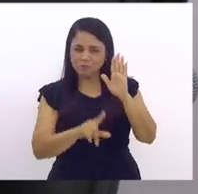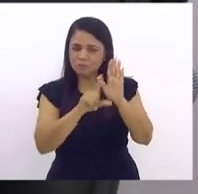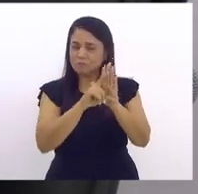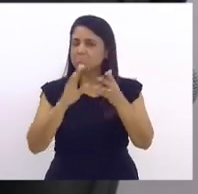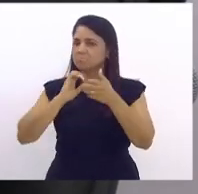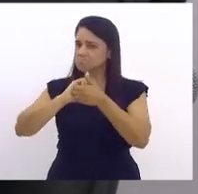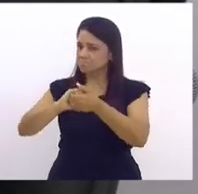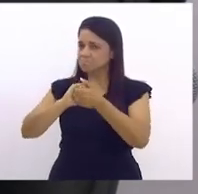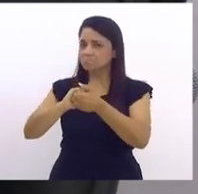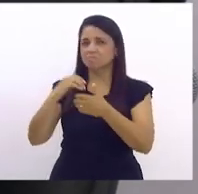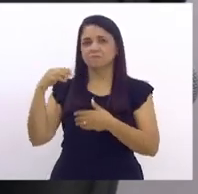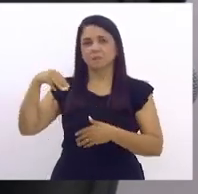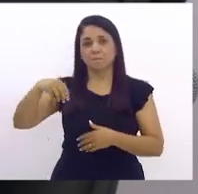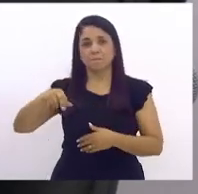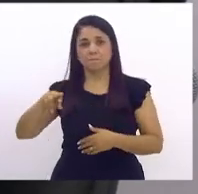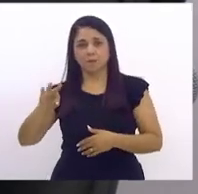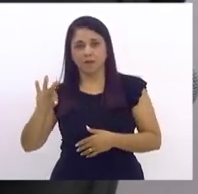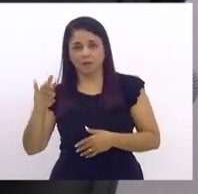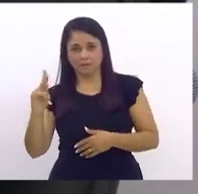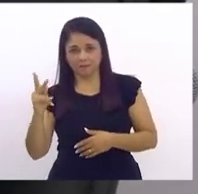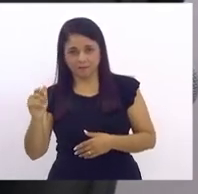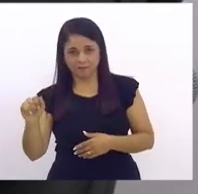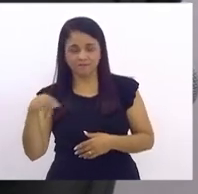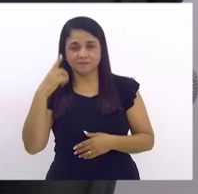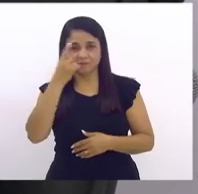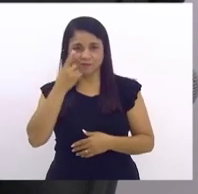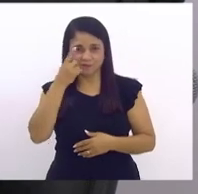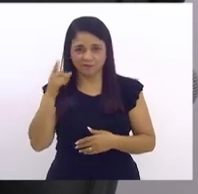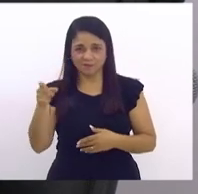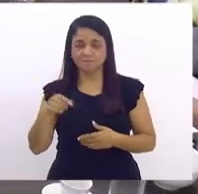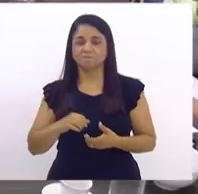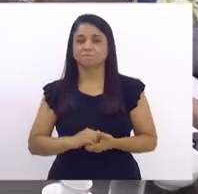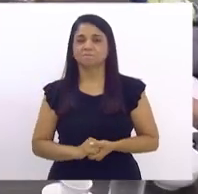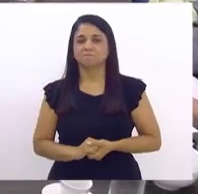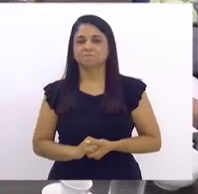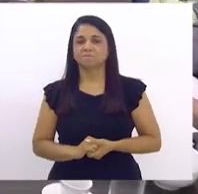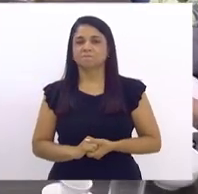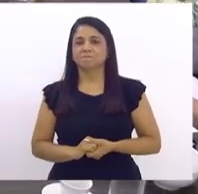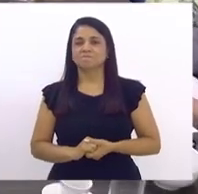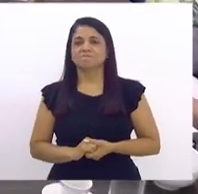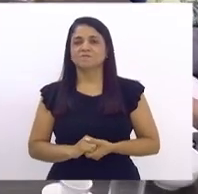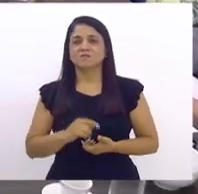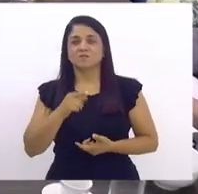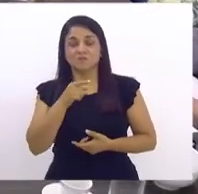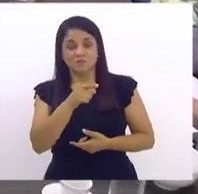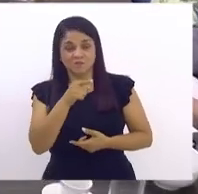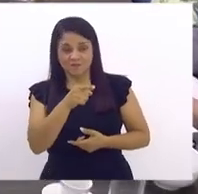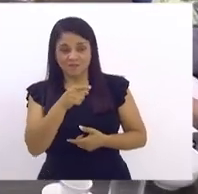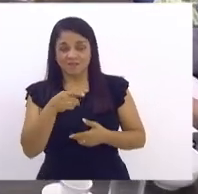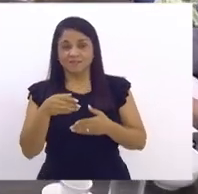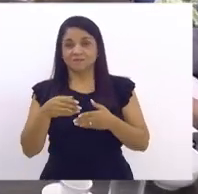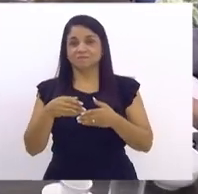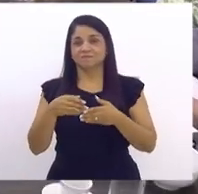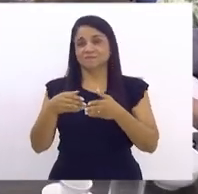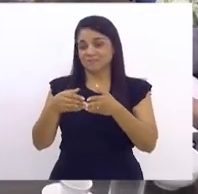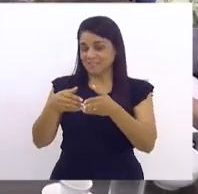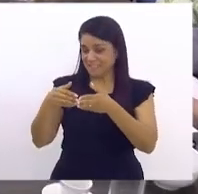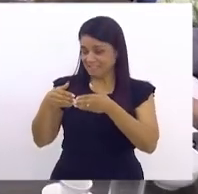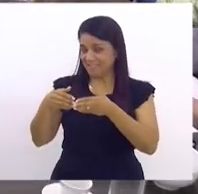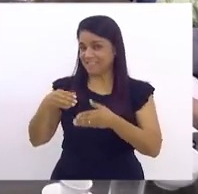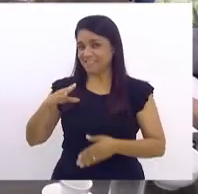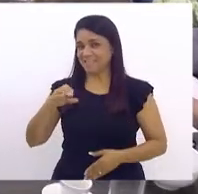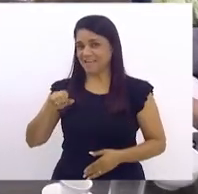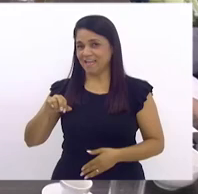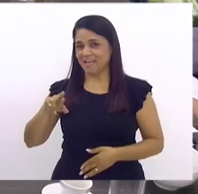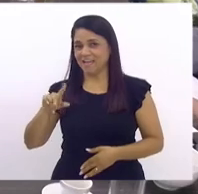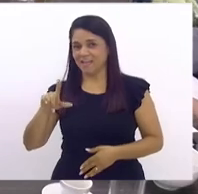Marta. Vou pedir com a autoria em plenário. Vamos ver se, na... quando ele foi para a reserva, o Carlinhos BNH...